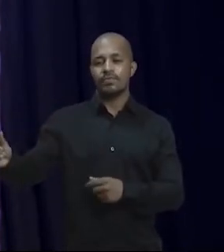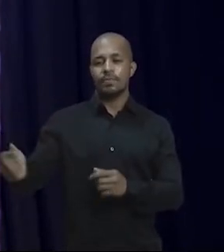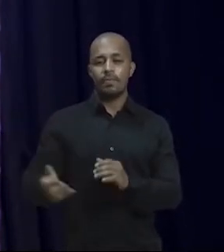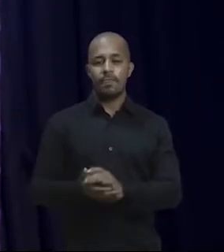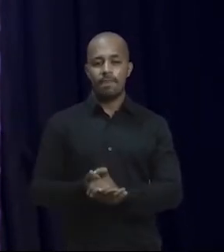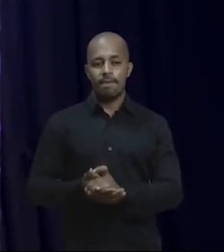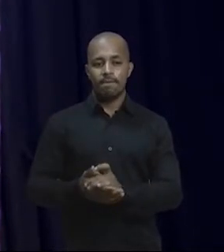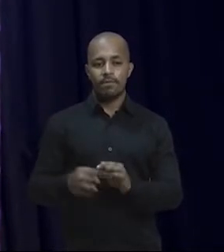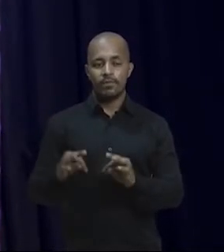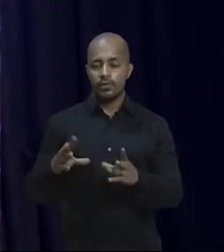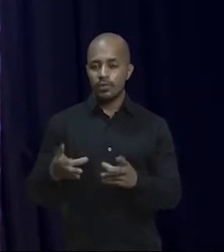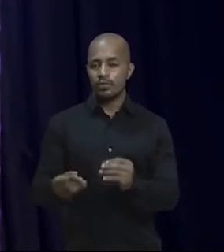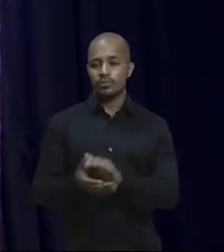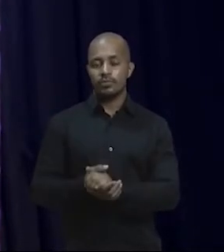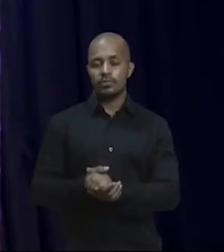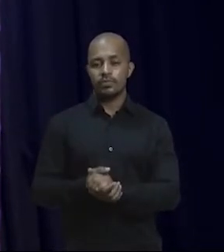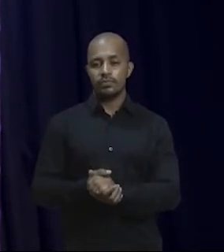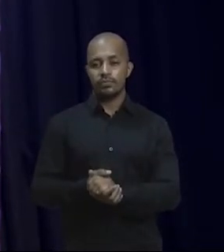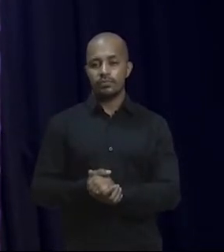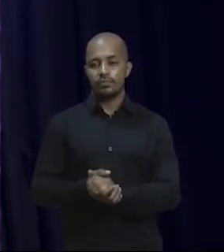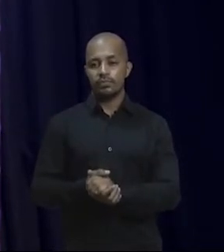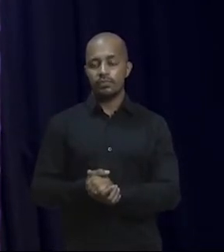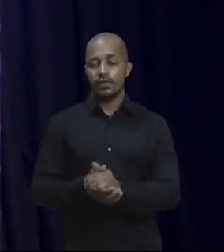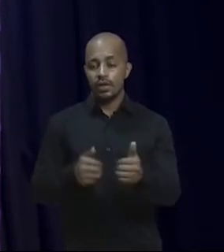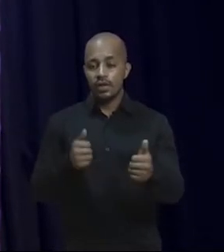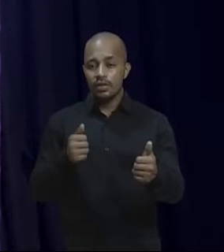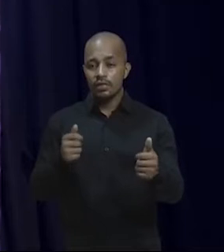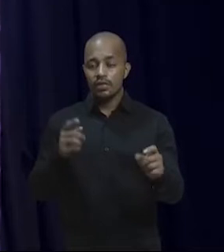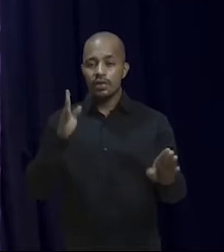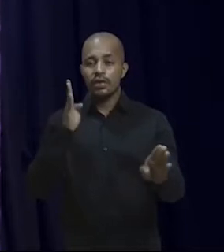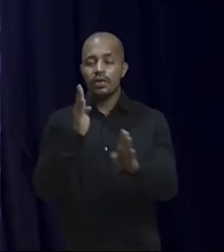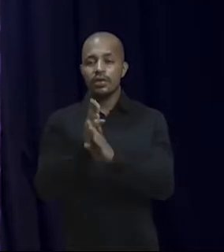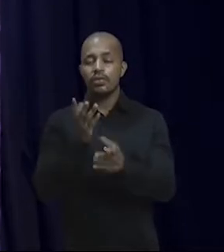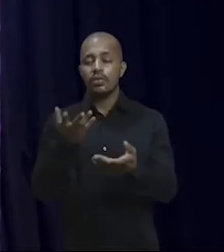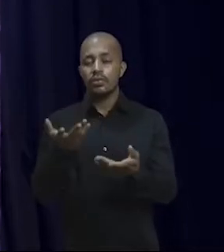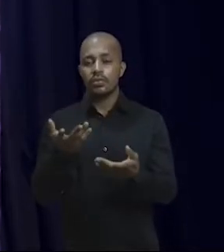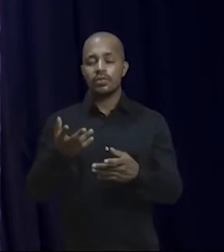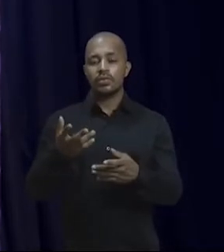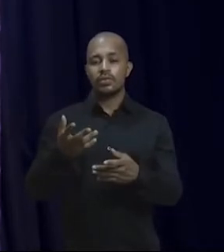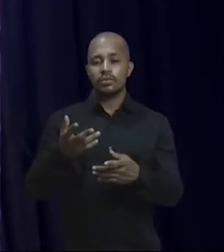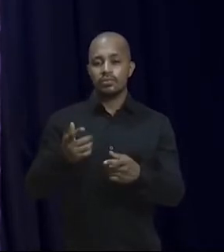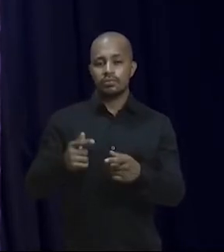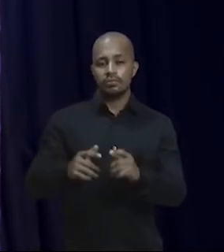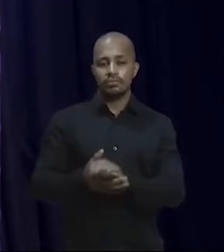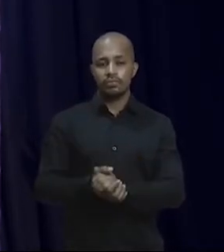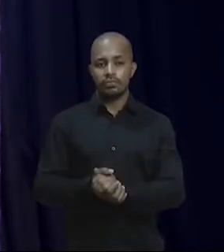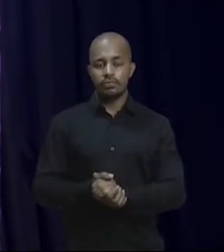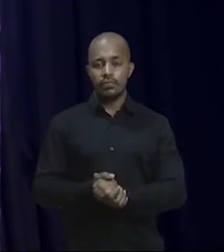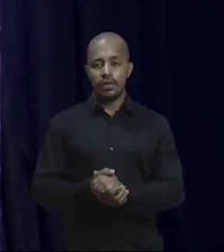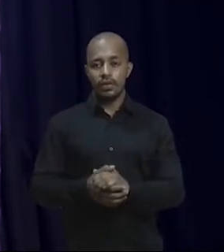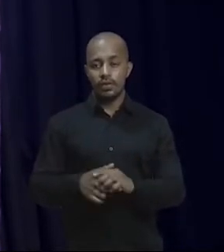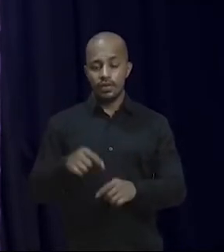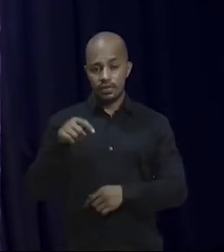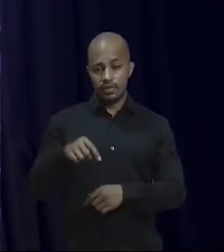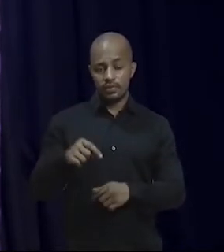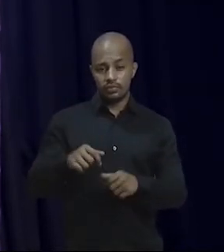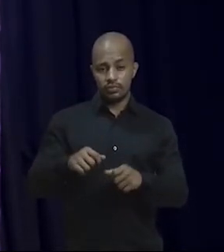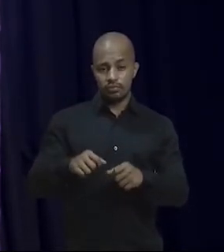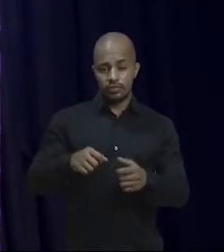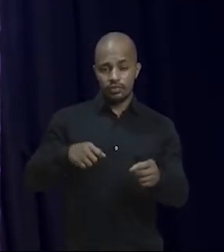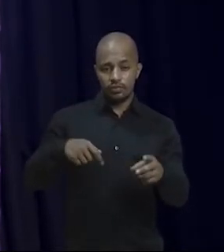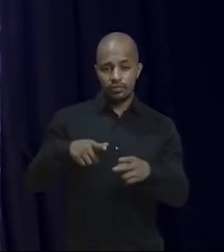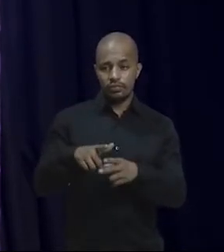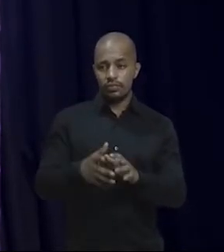novo, para um encontro de casais com Cristo, onde ele jogava uma partida de futebol. E nessa partida de futebol ele